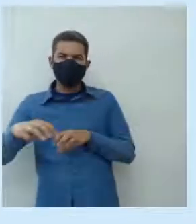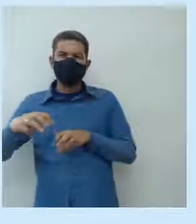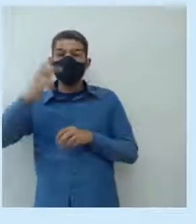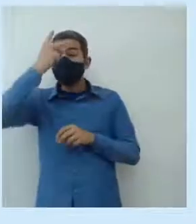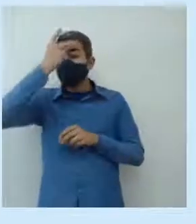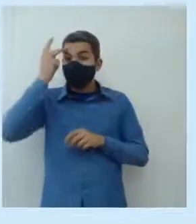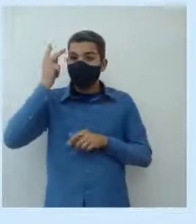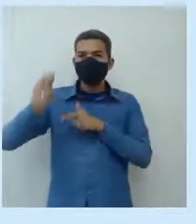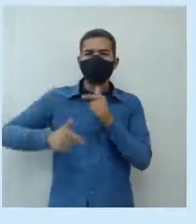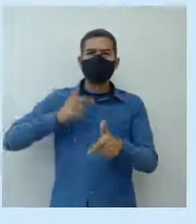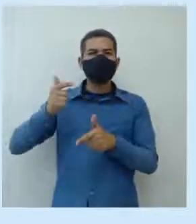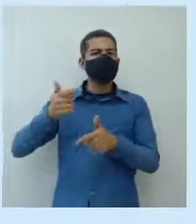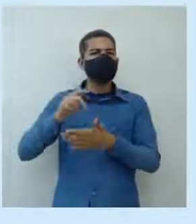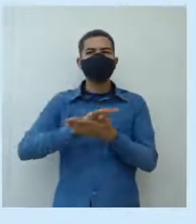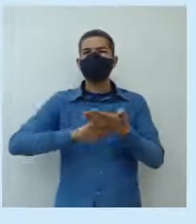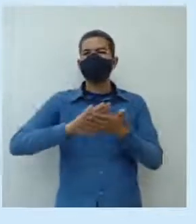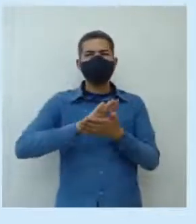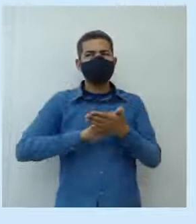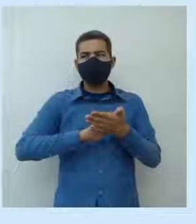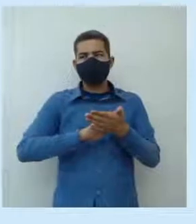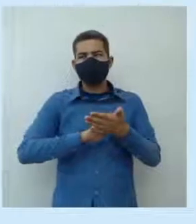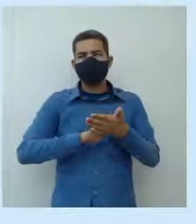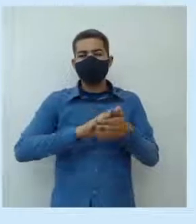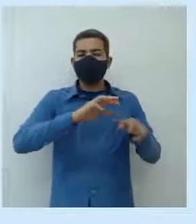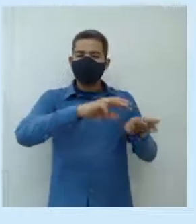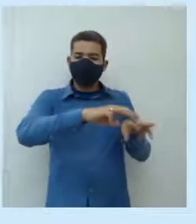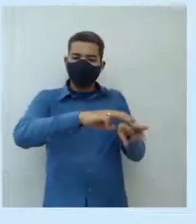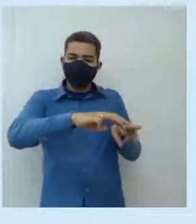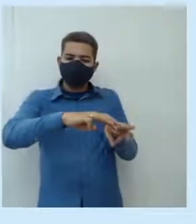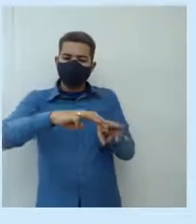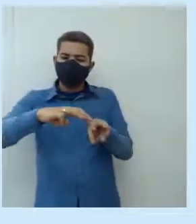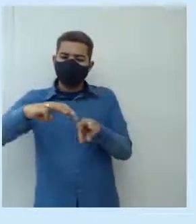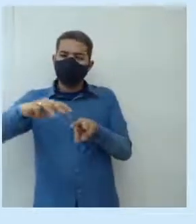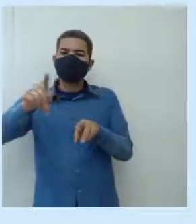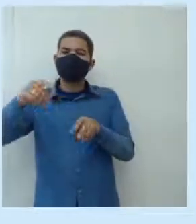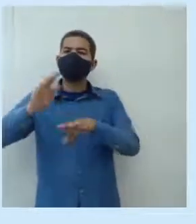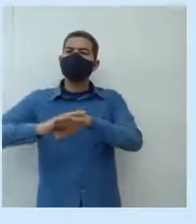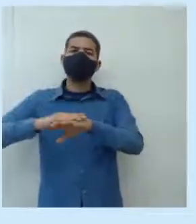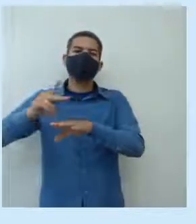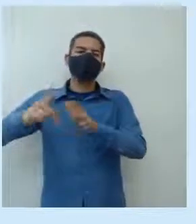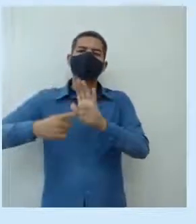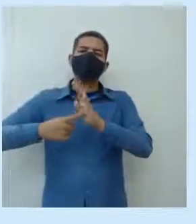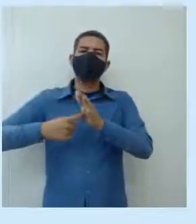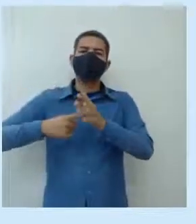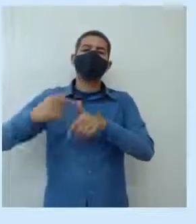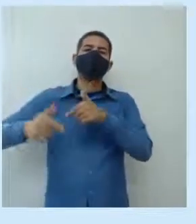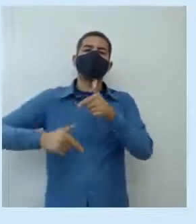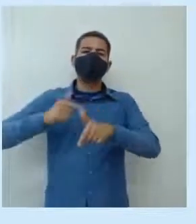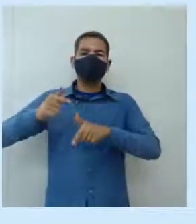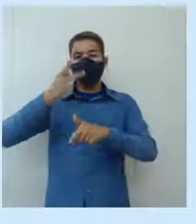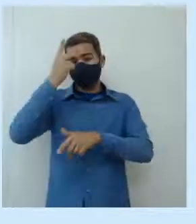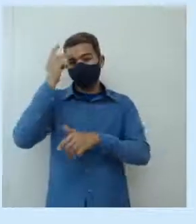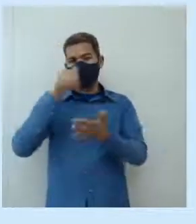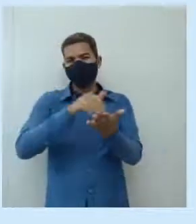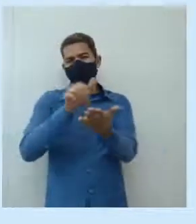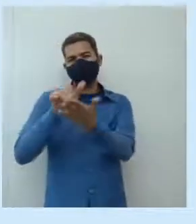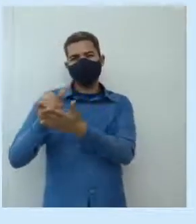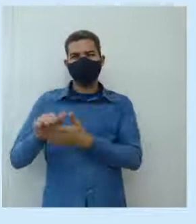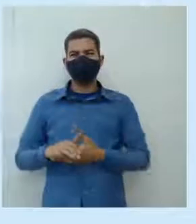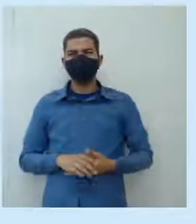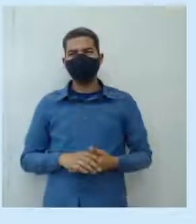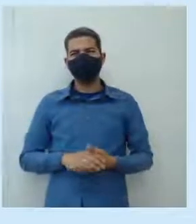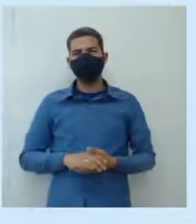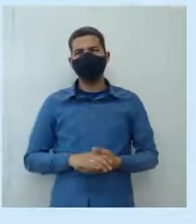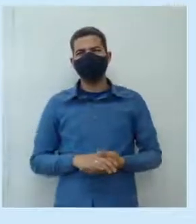pessoas, mas produzindo muito além do que já havia sido colocado antigamente,